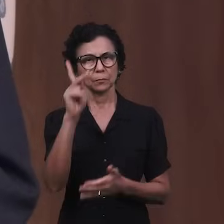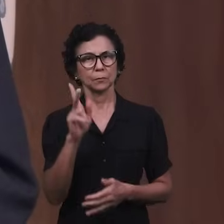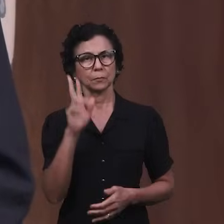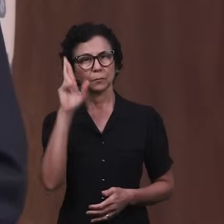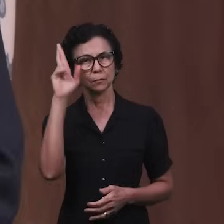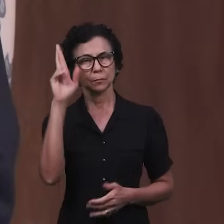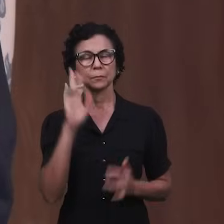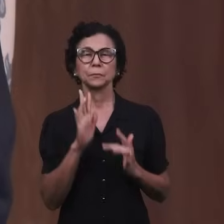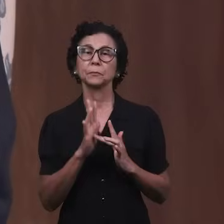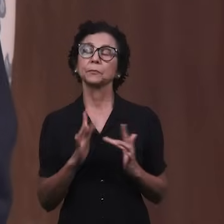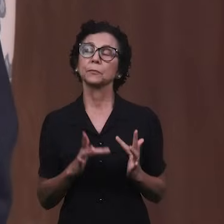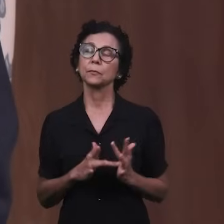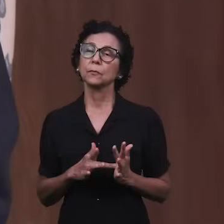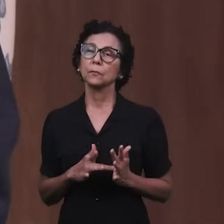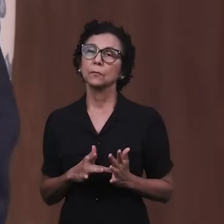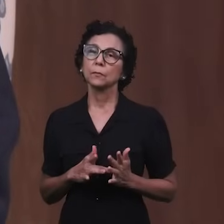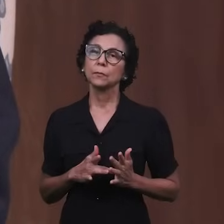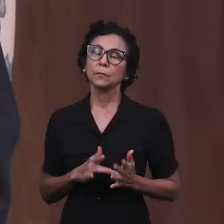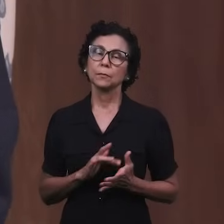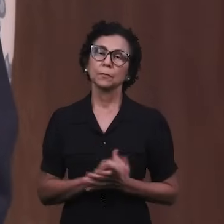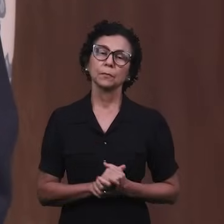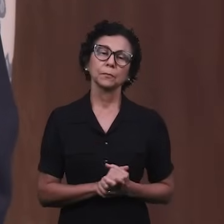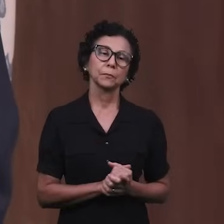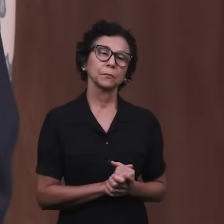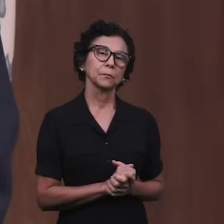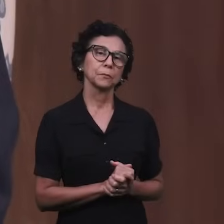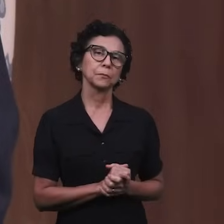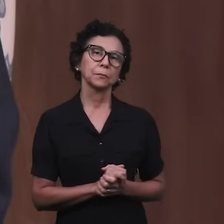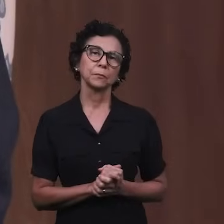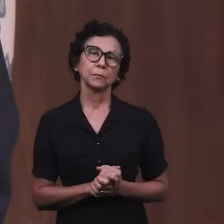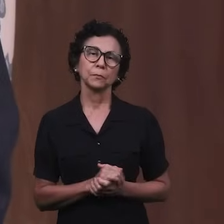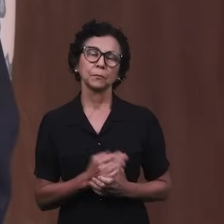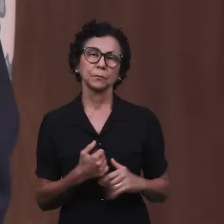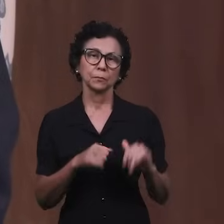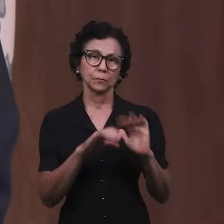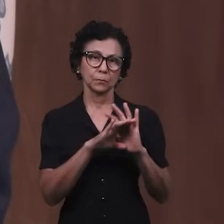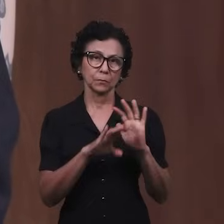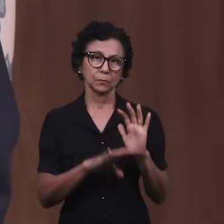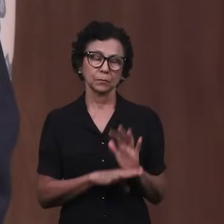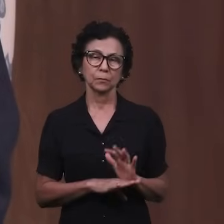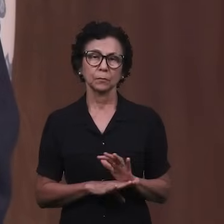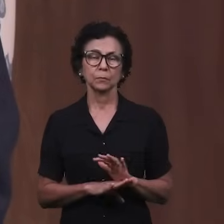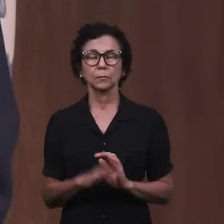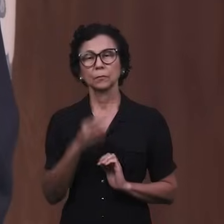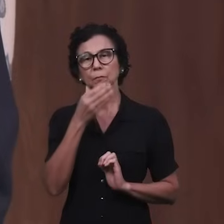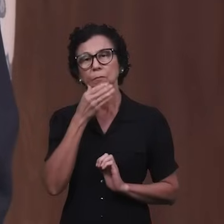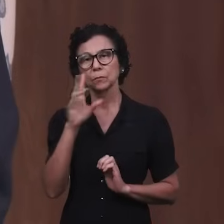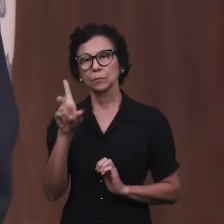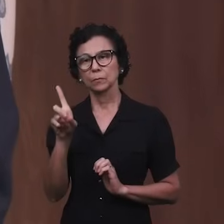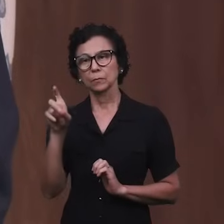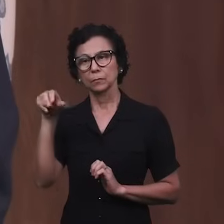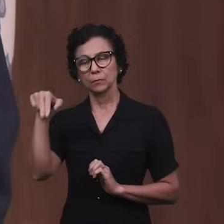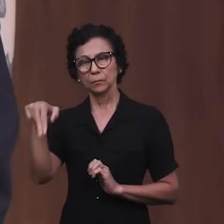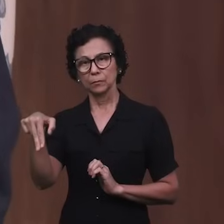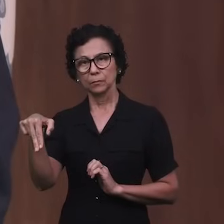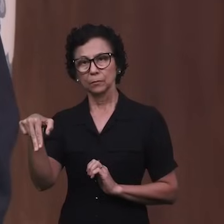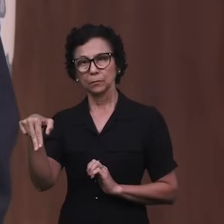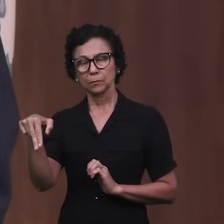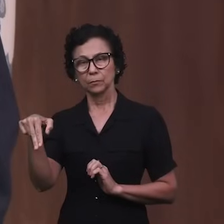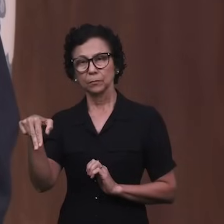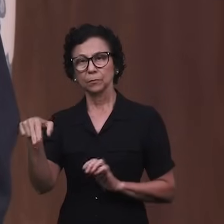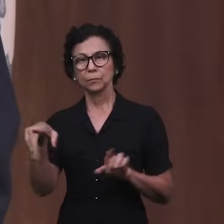Nós saudamos a todos com a paz do Senhor Jesus. Estamos no programa As Profecias de